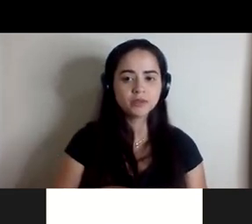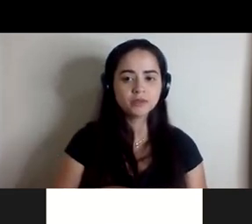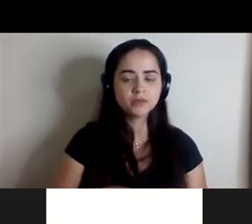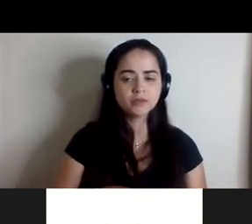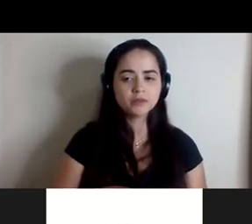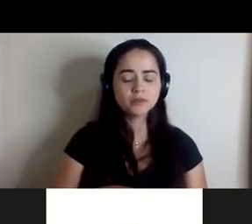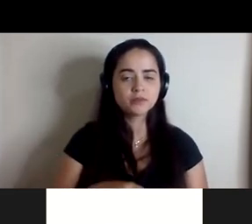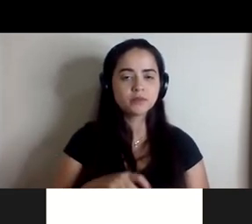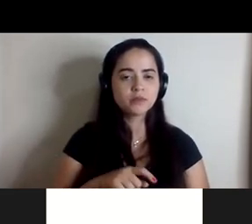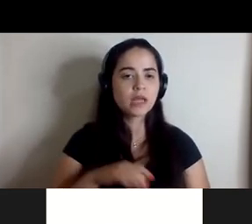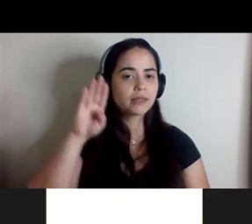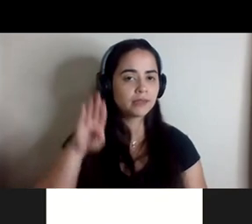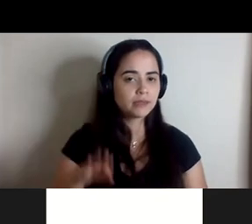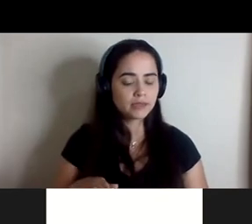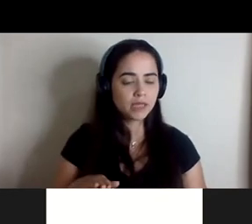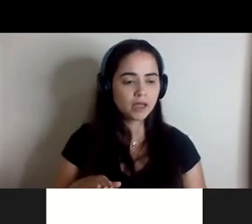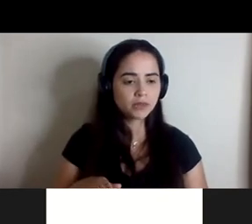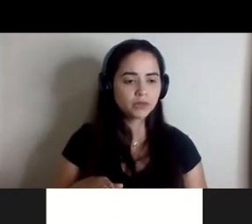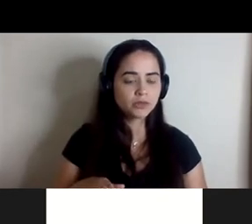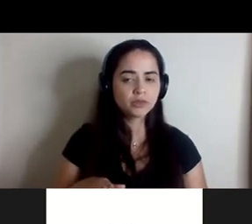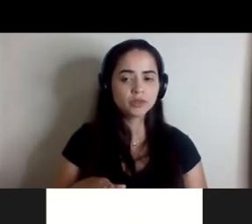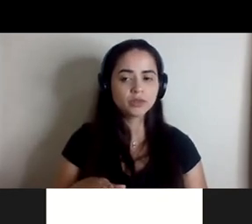na parte da tarde.